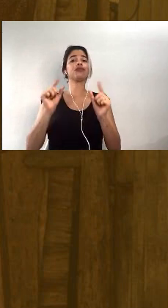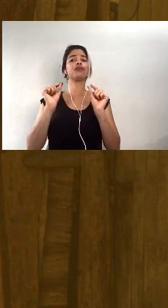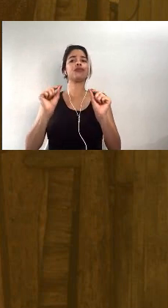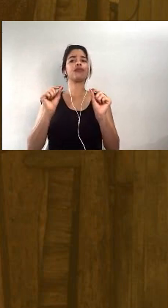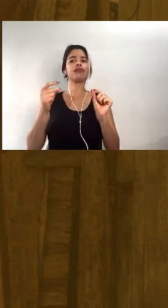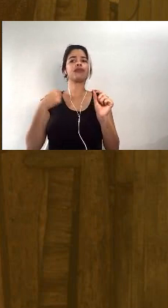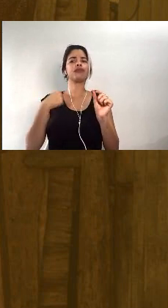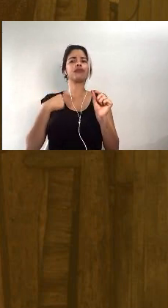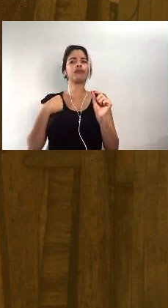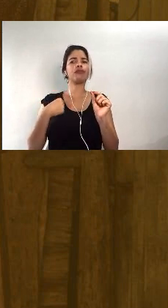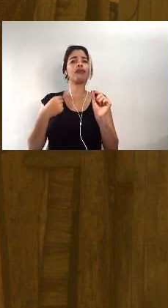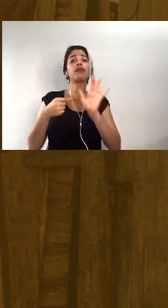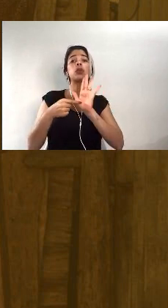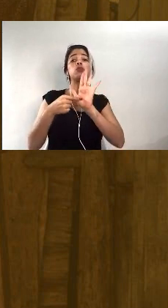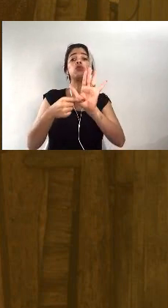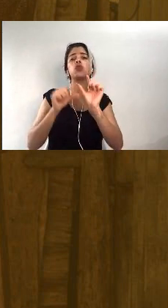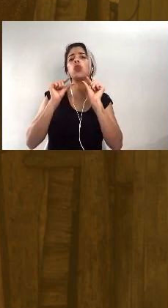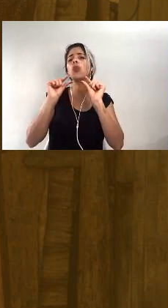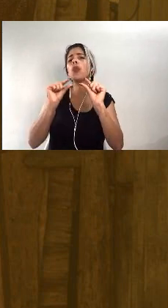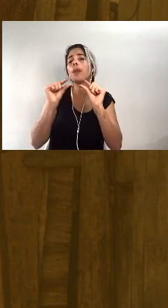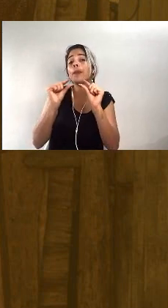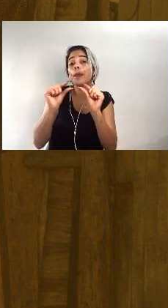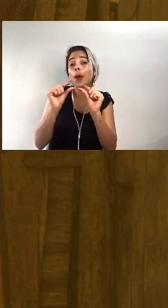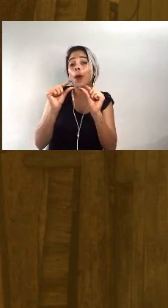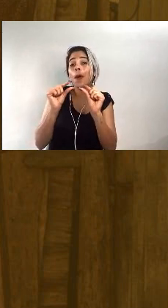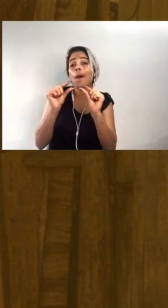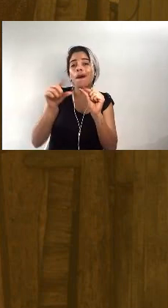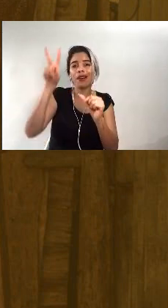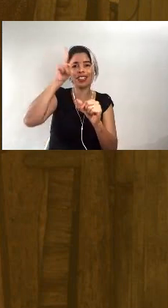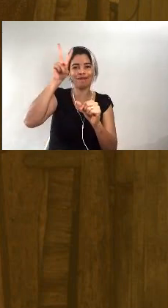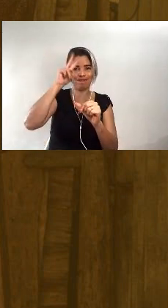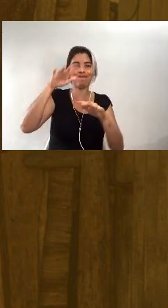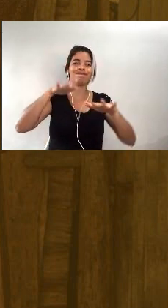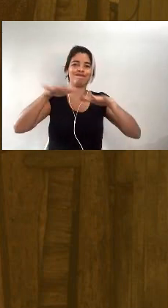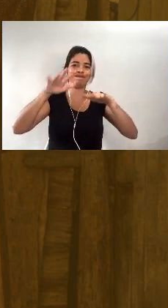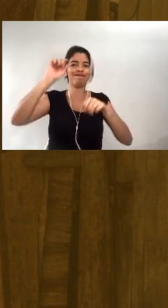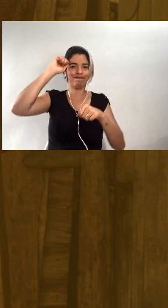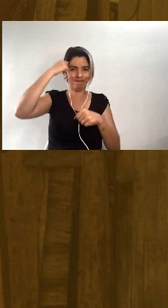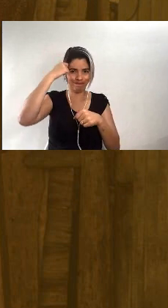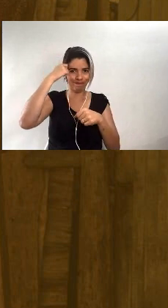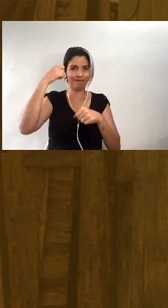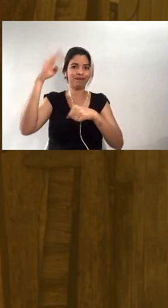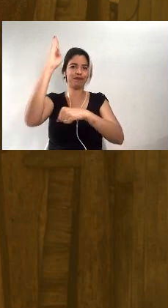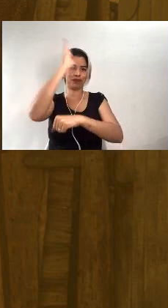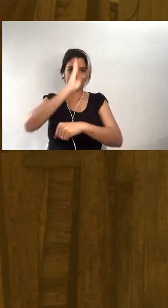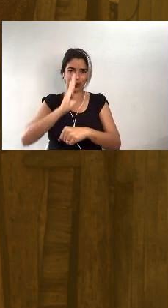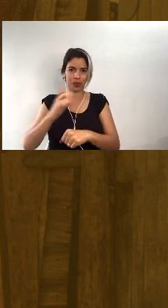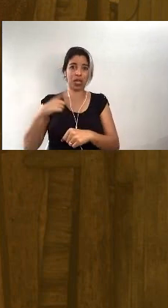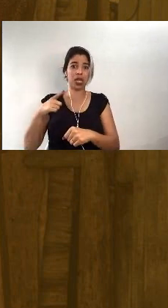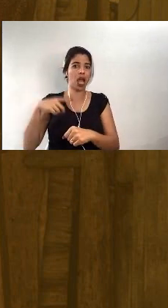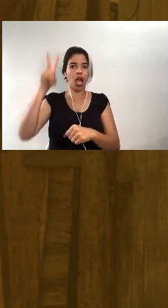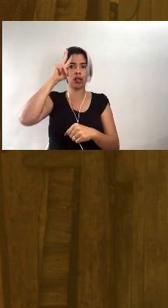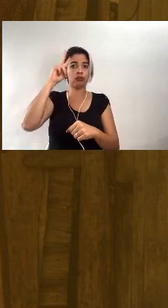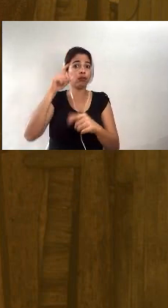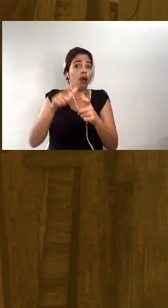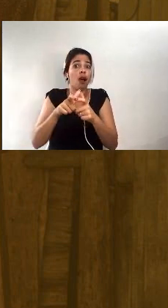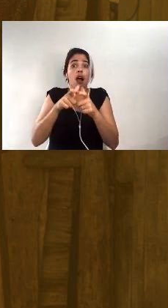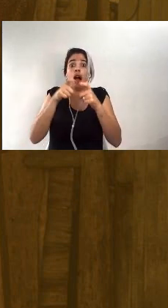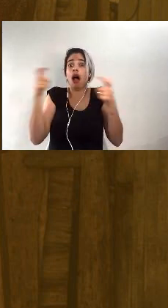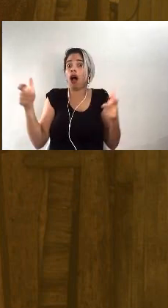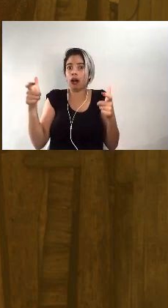para trazer, né, um pouco da história do movimento negro, que nesse país é uma história gigante,